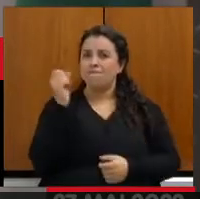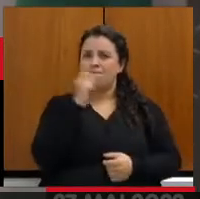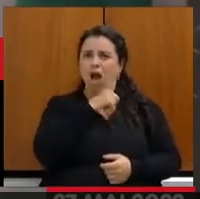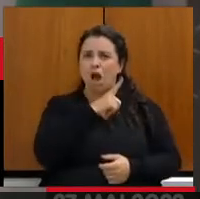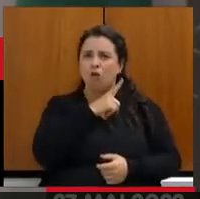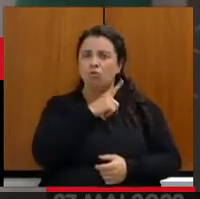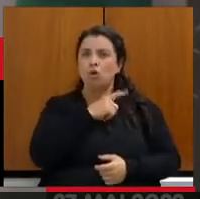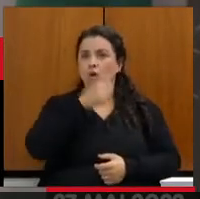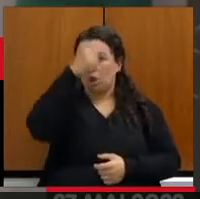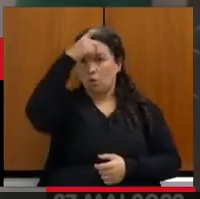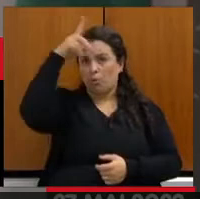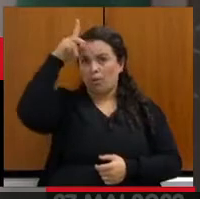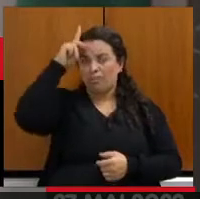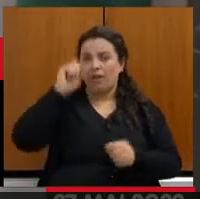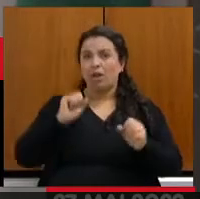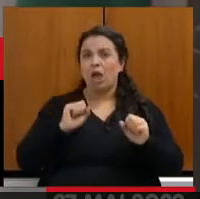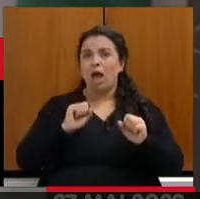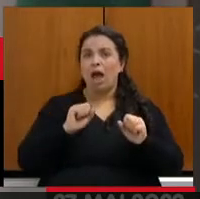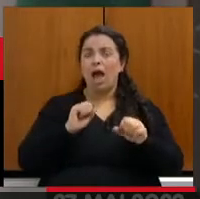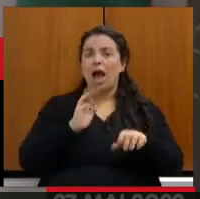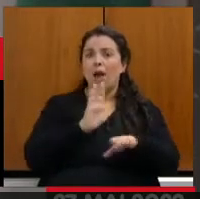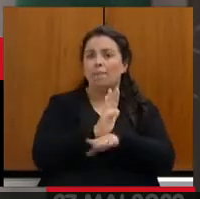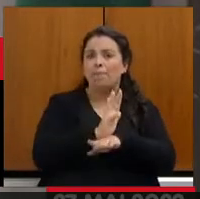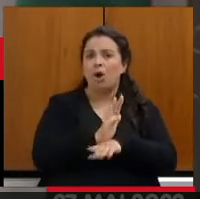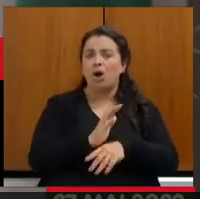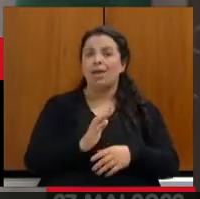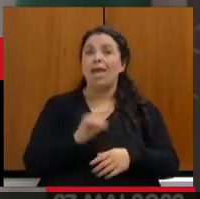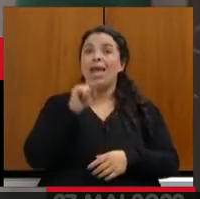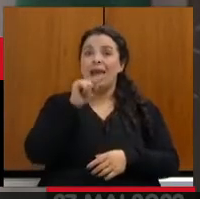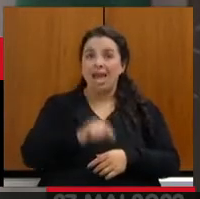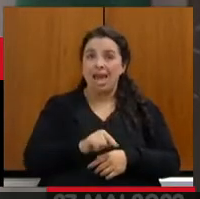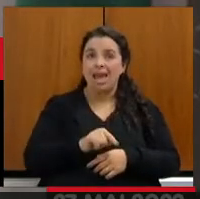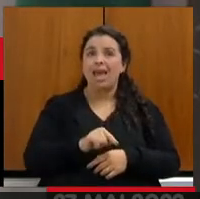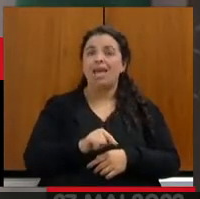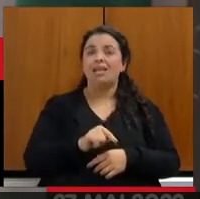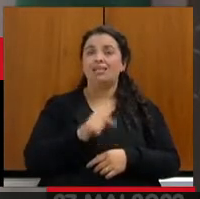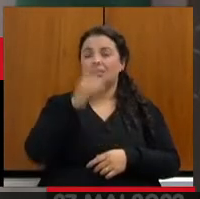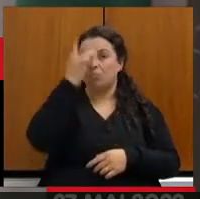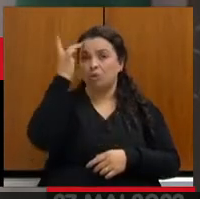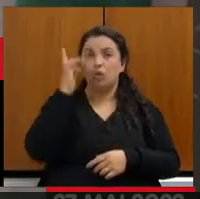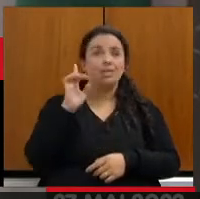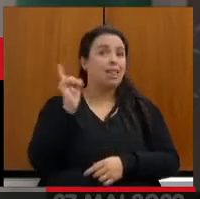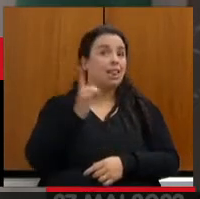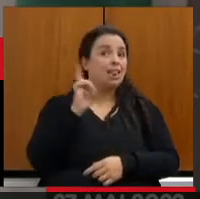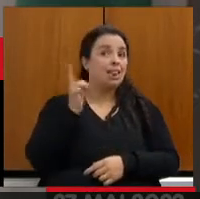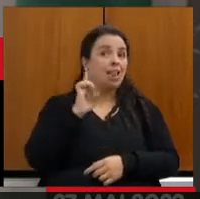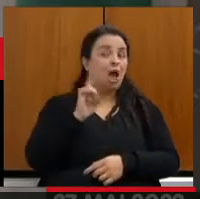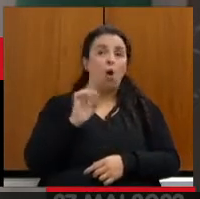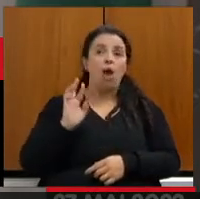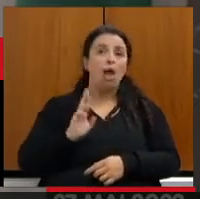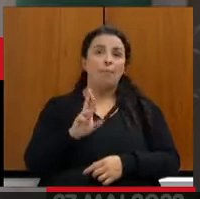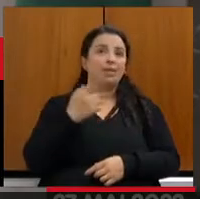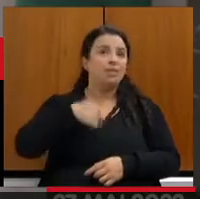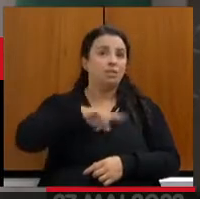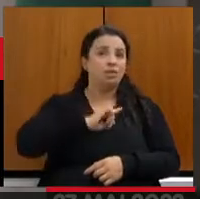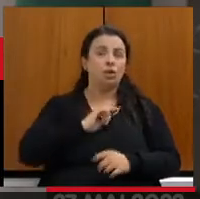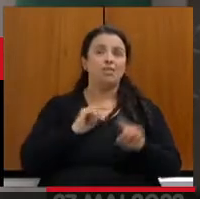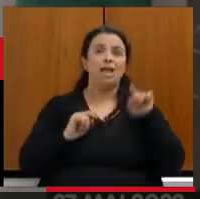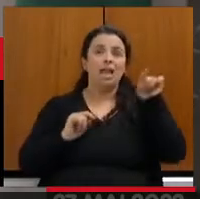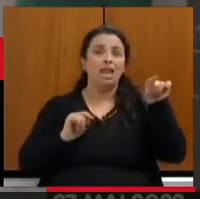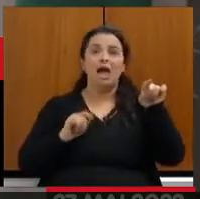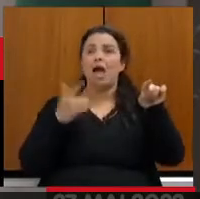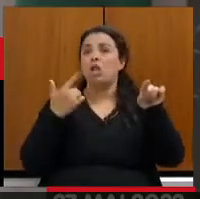esses Gerais eles são Funcionários Públicos e eles não nos representam porque lá não